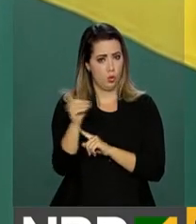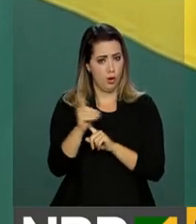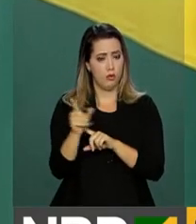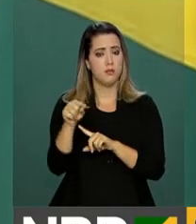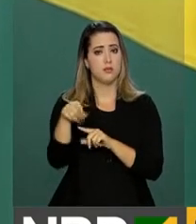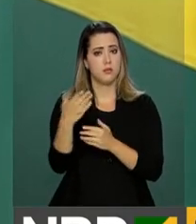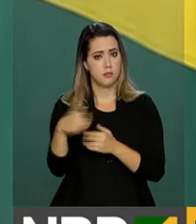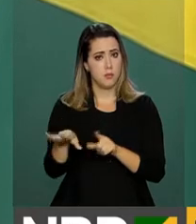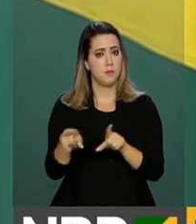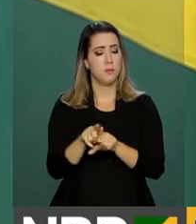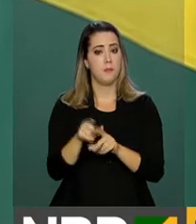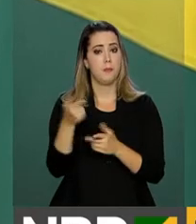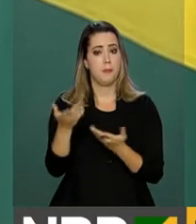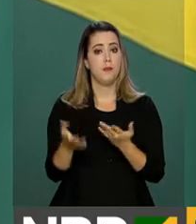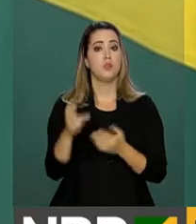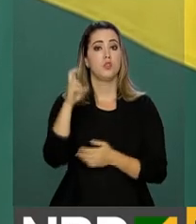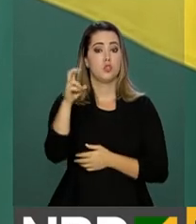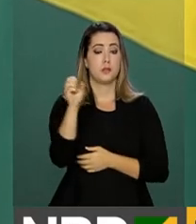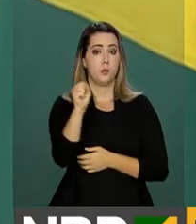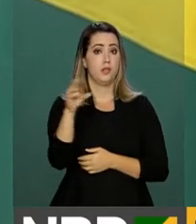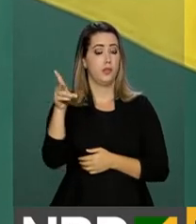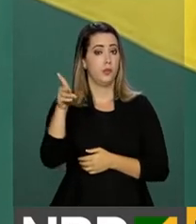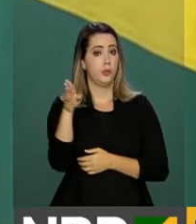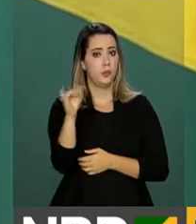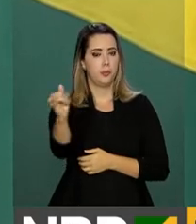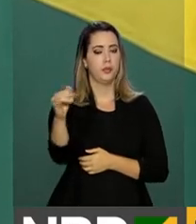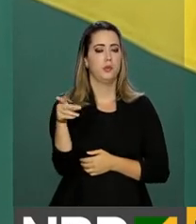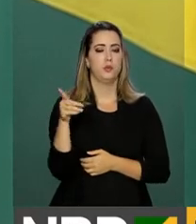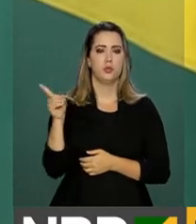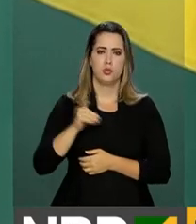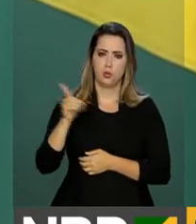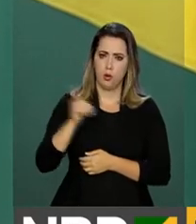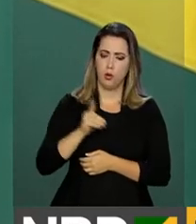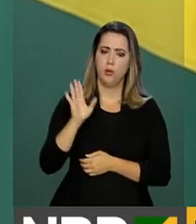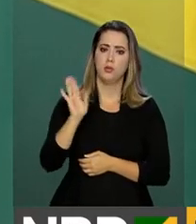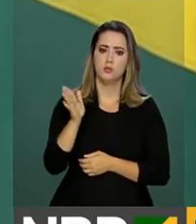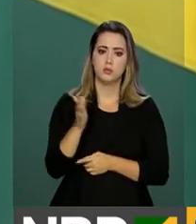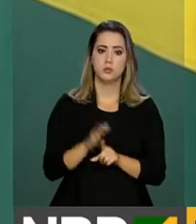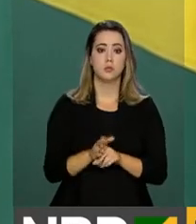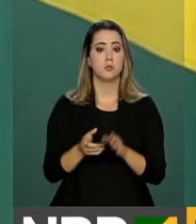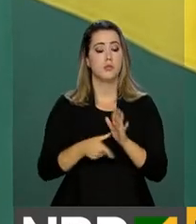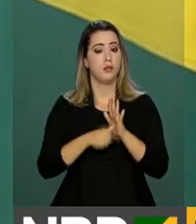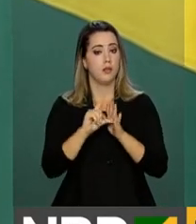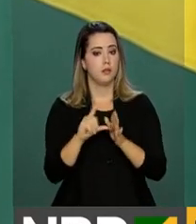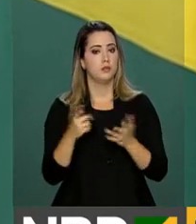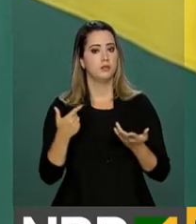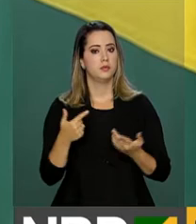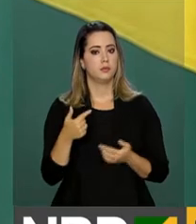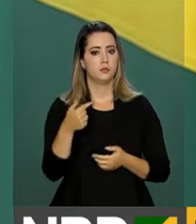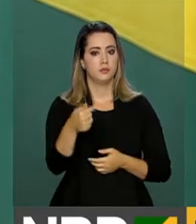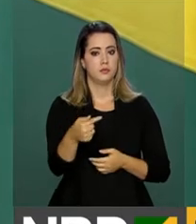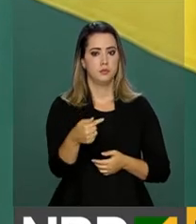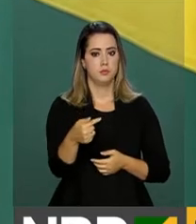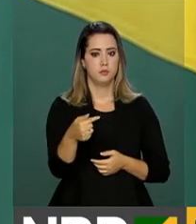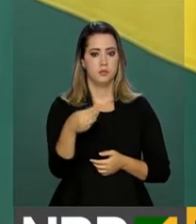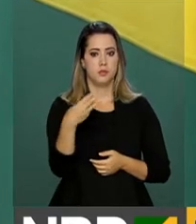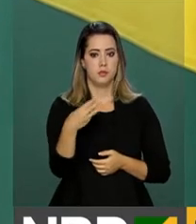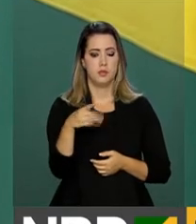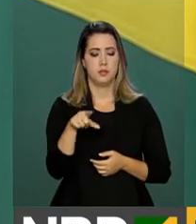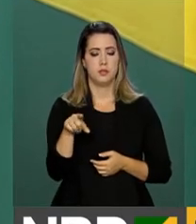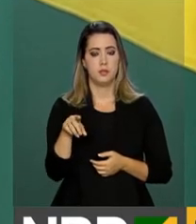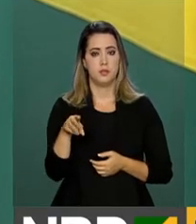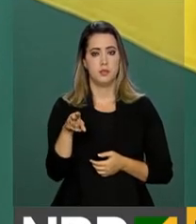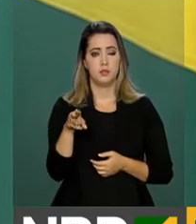não é as exportações é um dado importante estava em si estava em 73 bilhões e